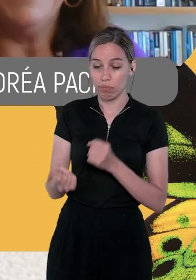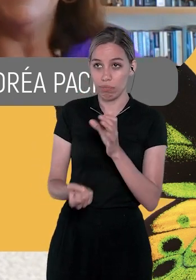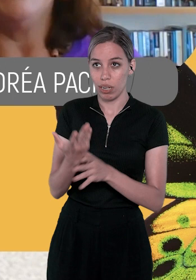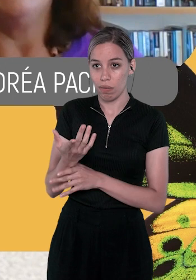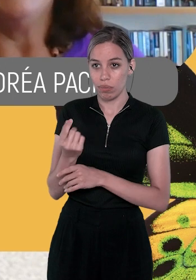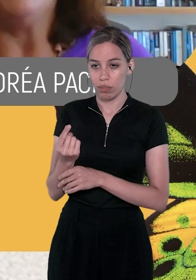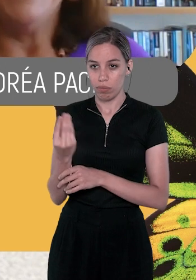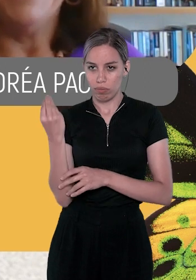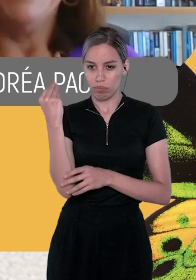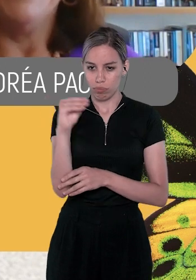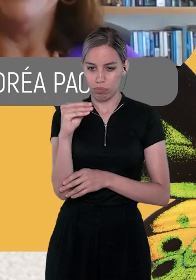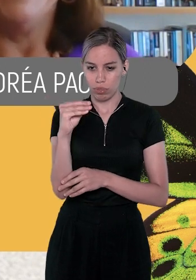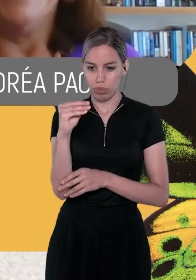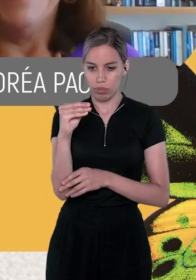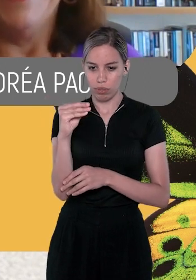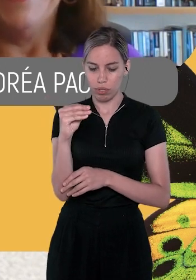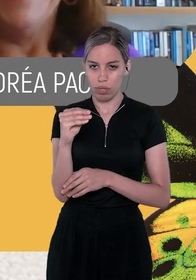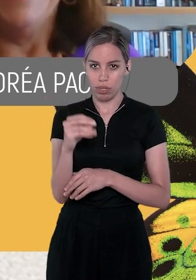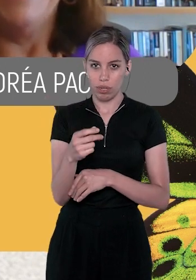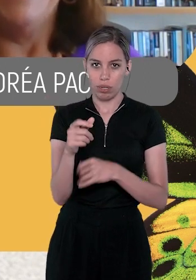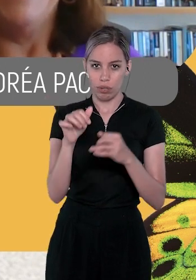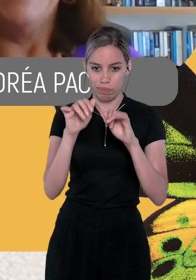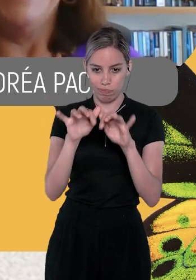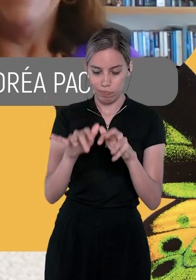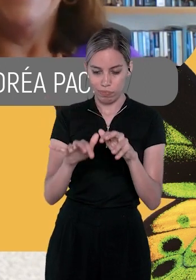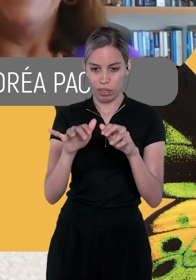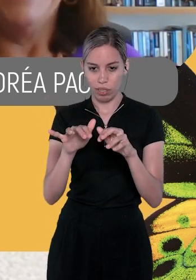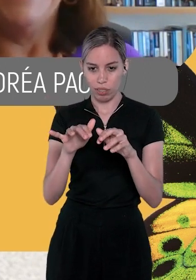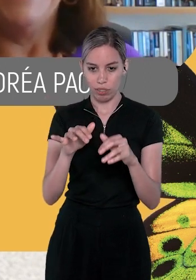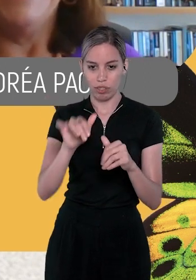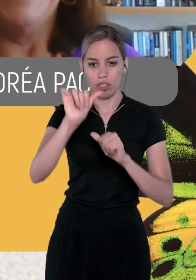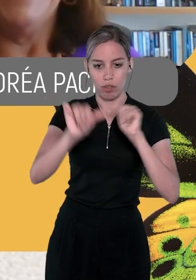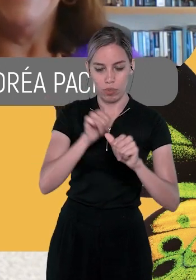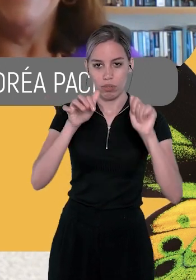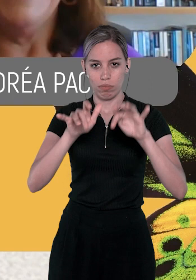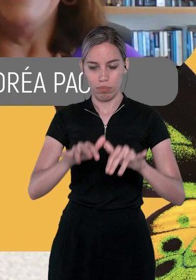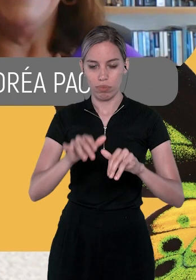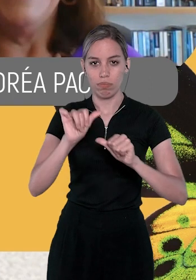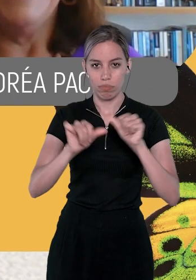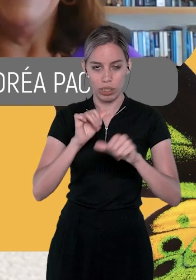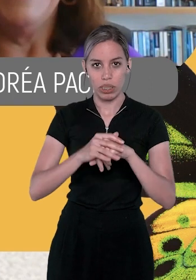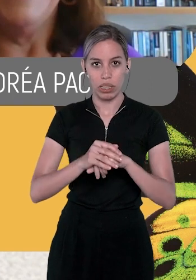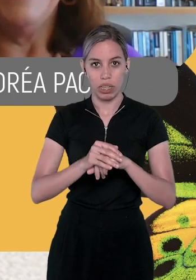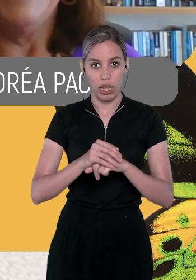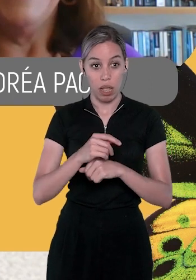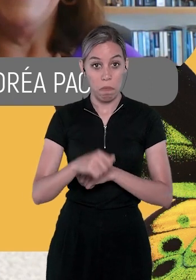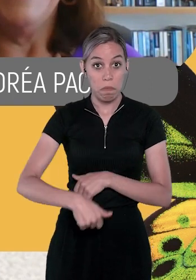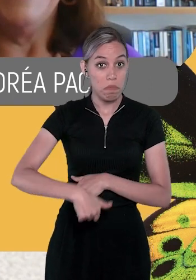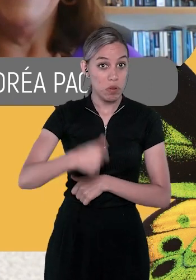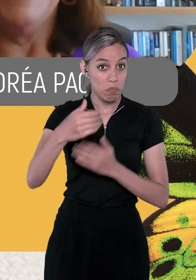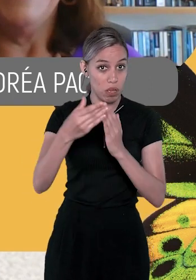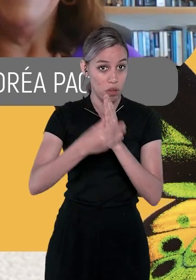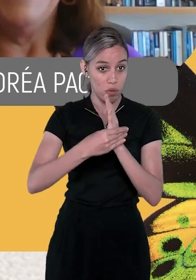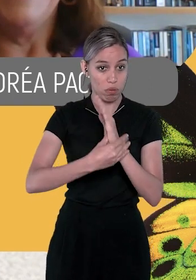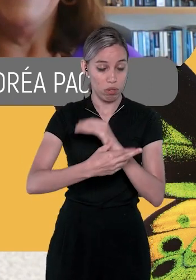fico reescrevendo e mexendo e não entrego nunca, né? Aliás, o primeiro romance foi assim, ele levou quase 15 anos para chegar